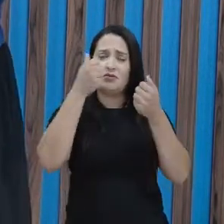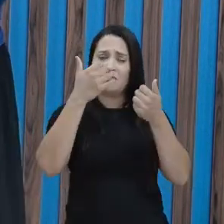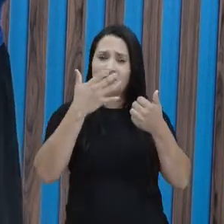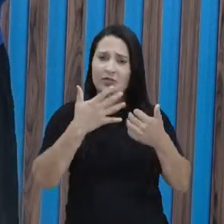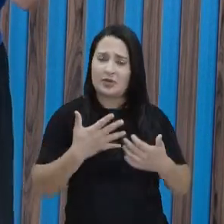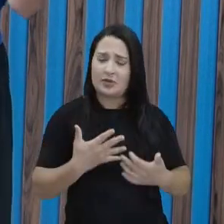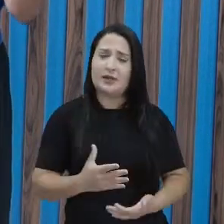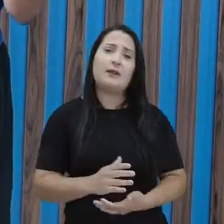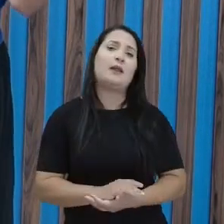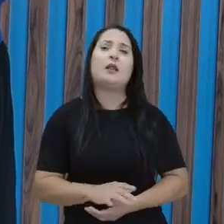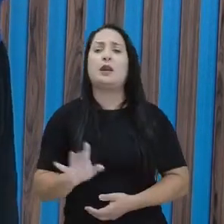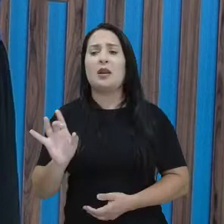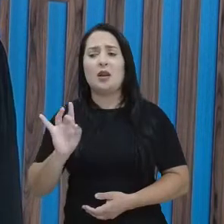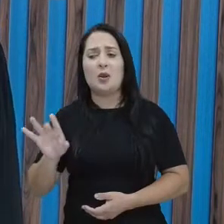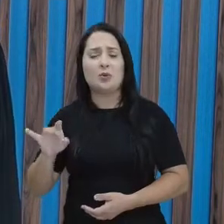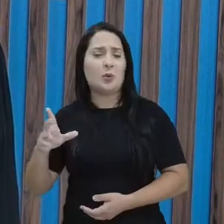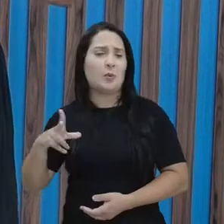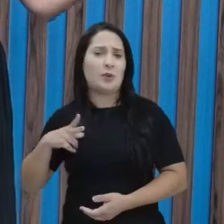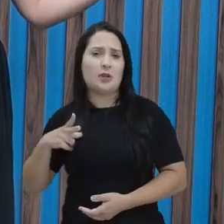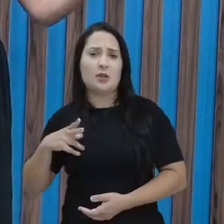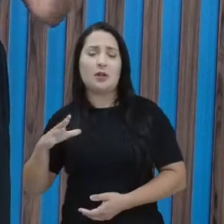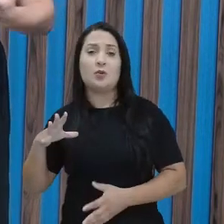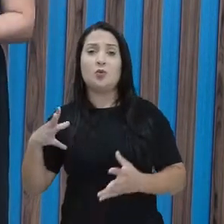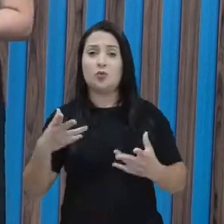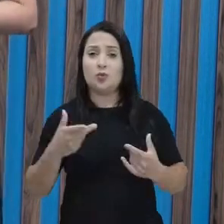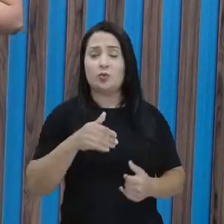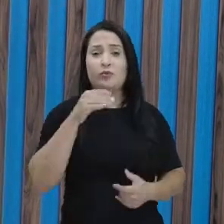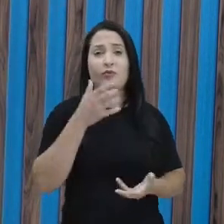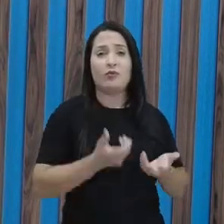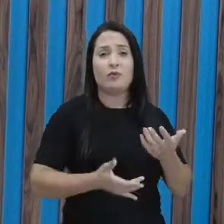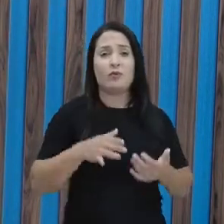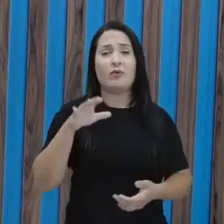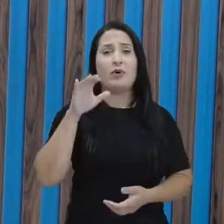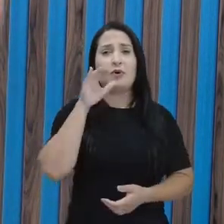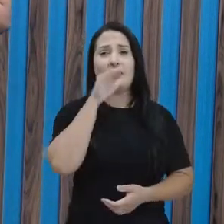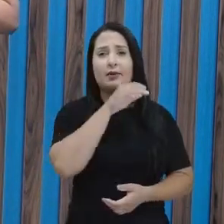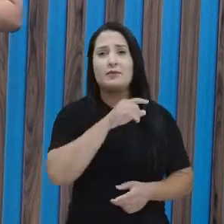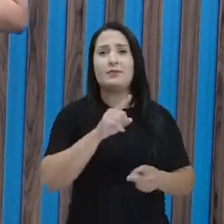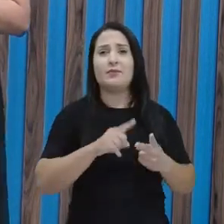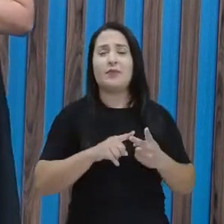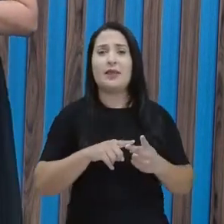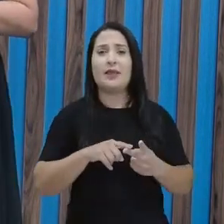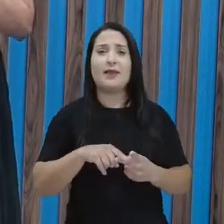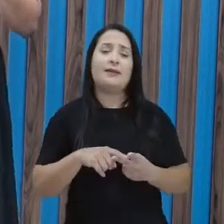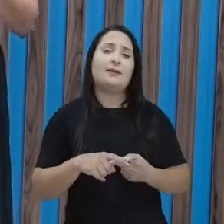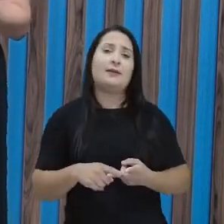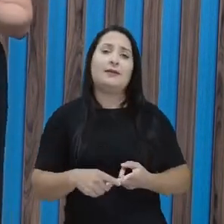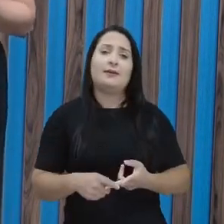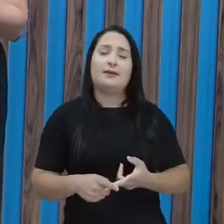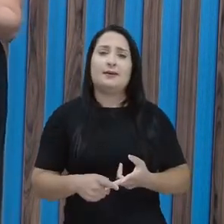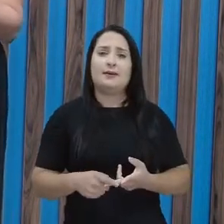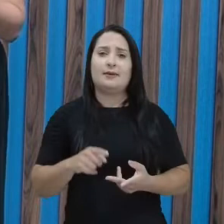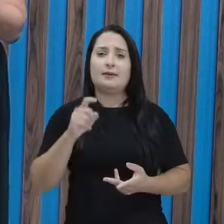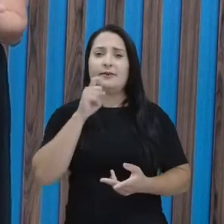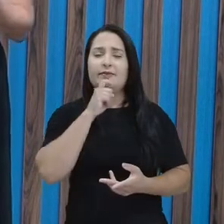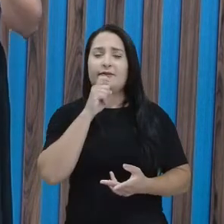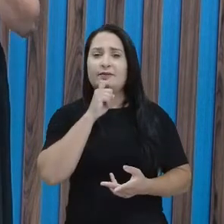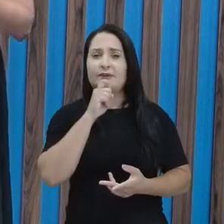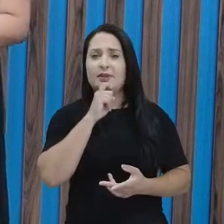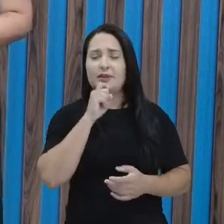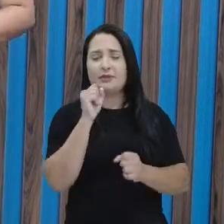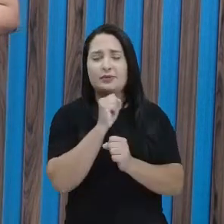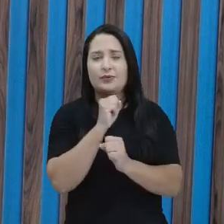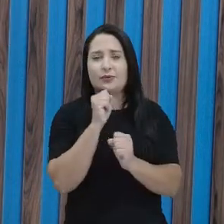qualidade particular ao fogo, já que todo fogo é quente. Neve fria. Todo mundo sabe que a neve é